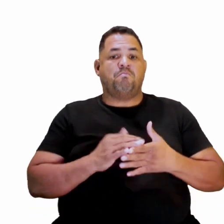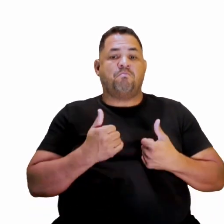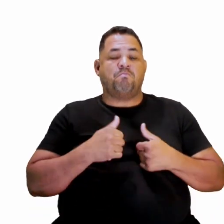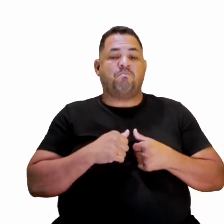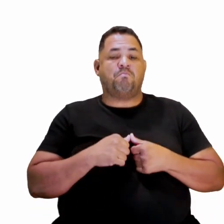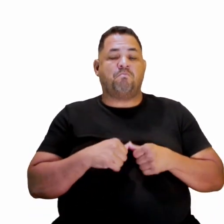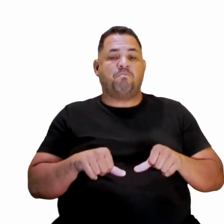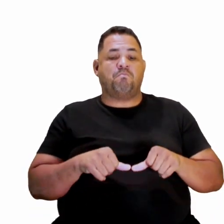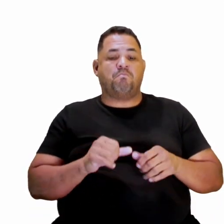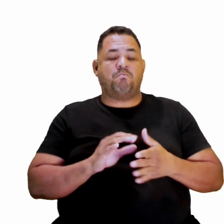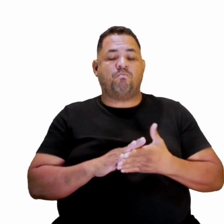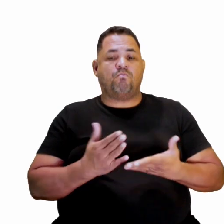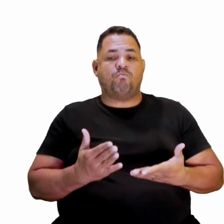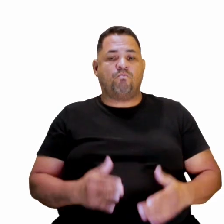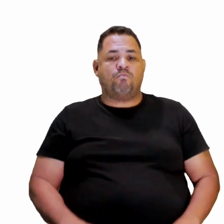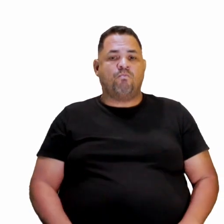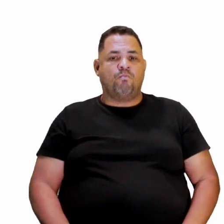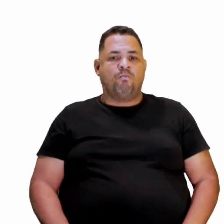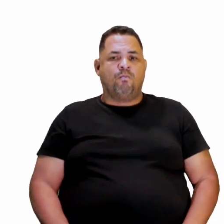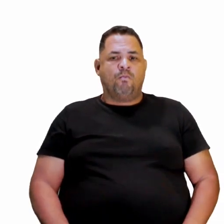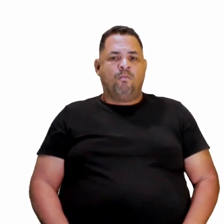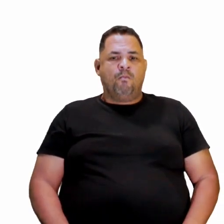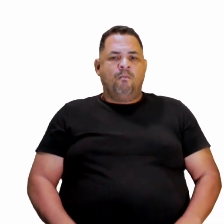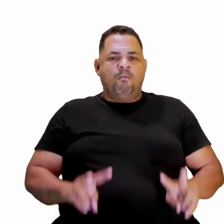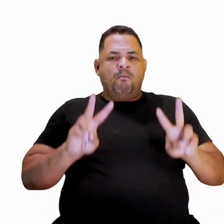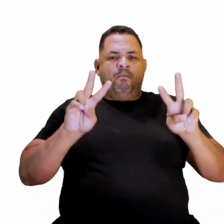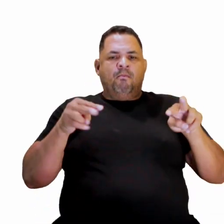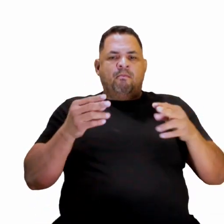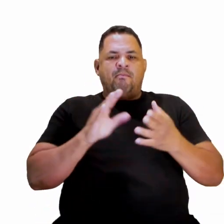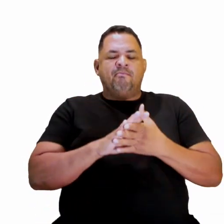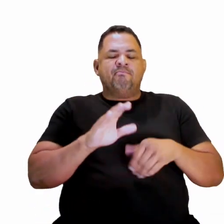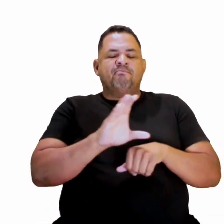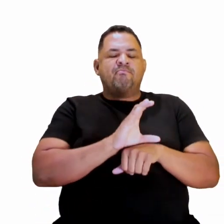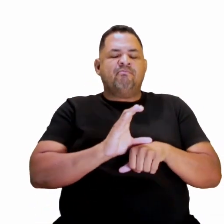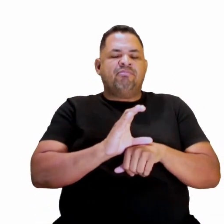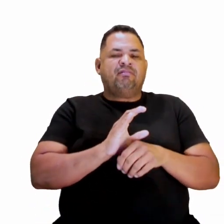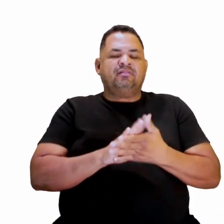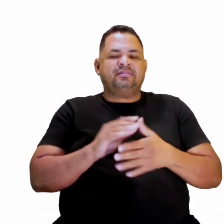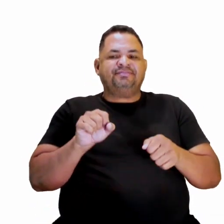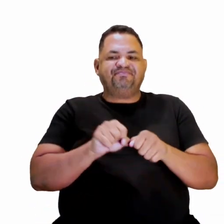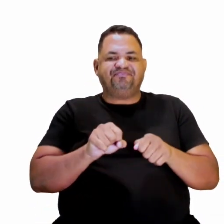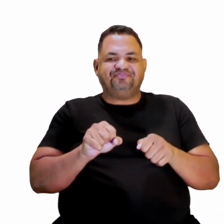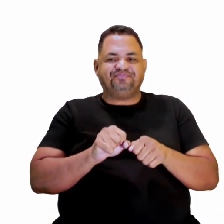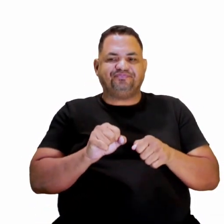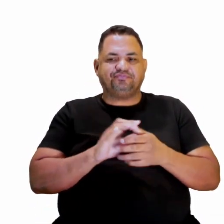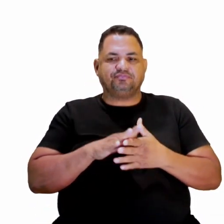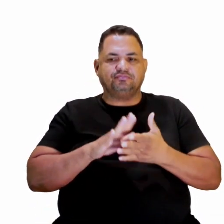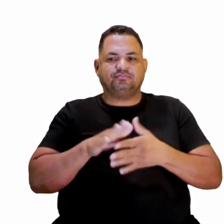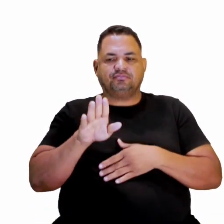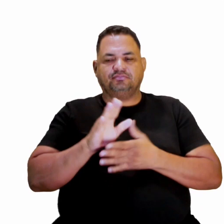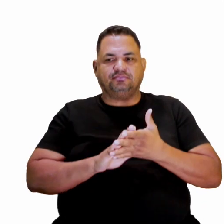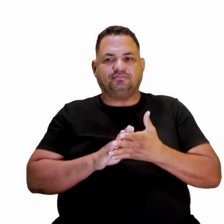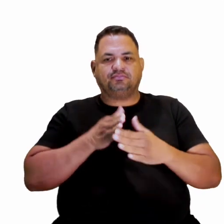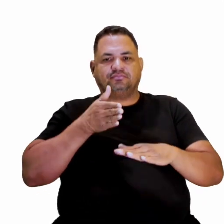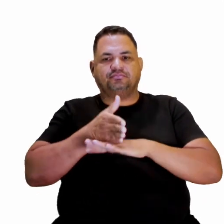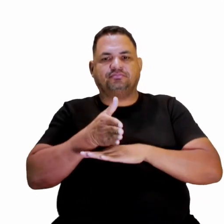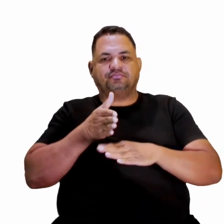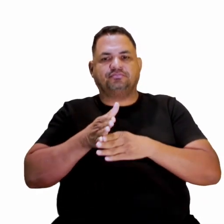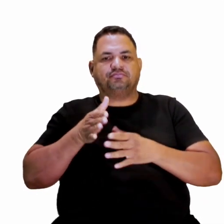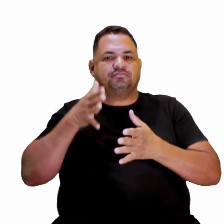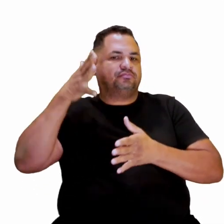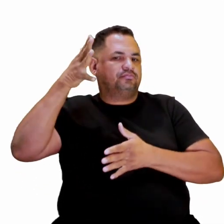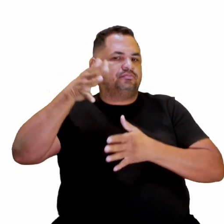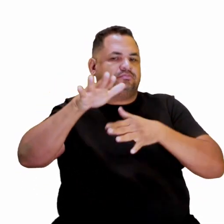somente lá nos assuntos do curso dele, ele também vai para palestras sobre problemas que ele